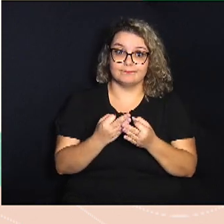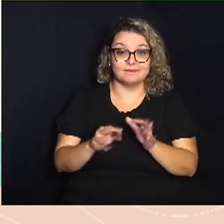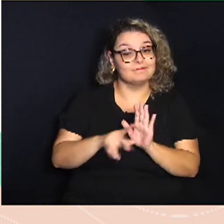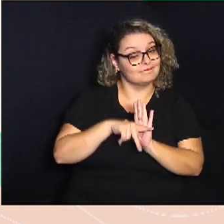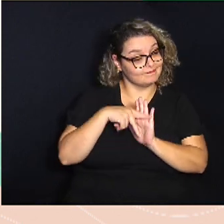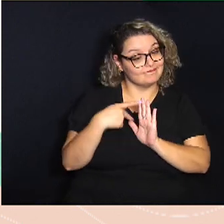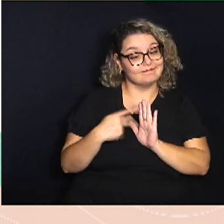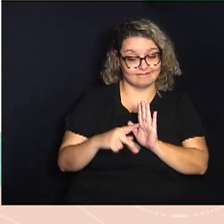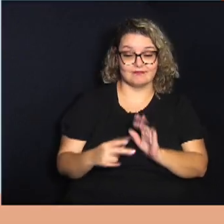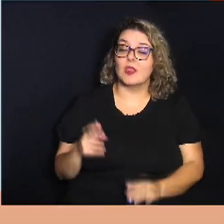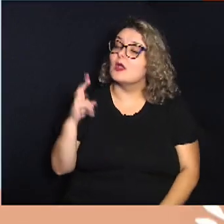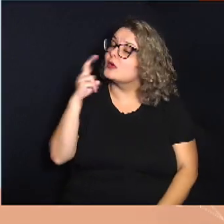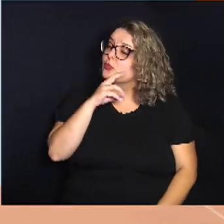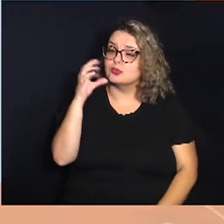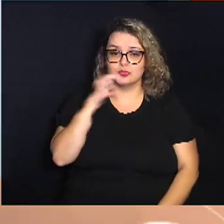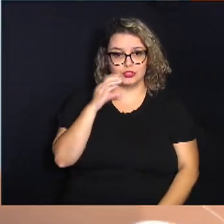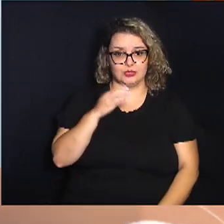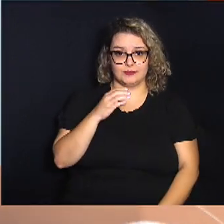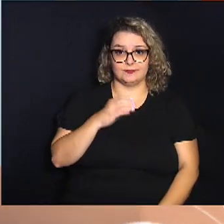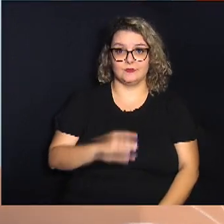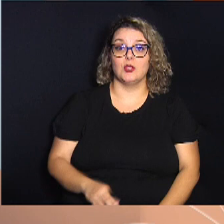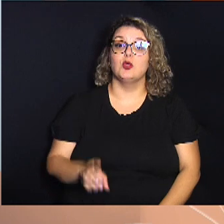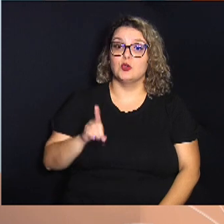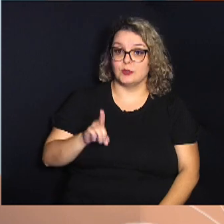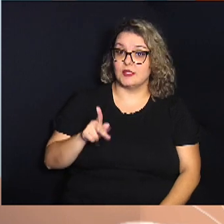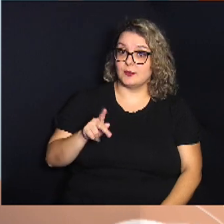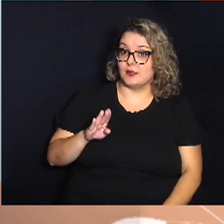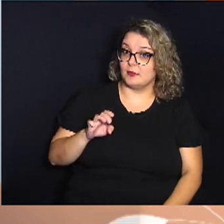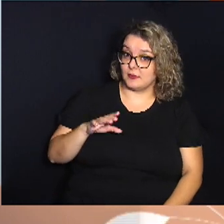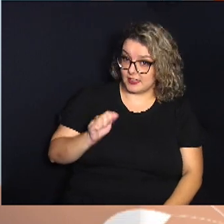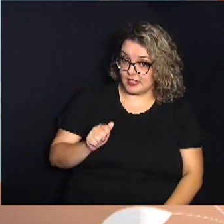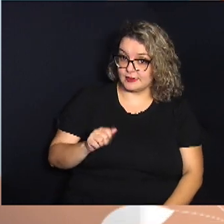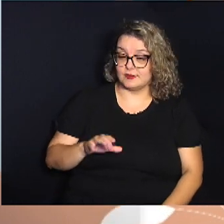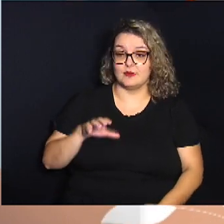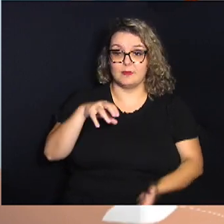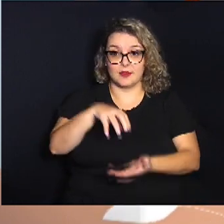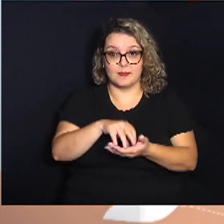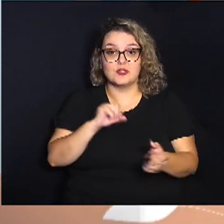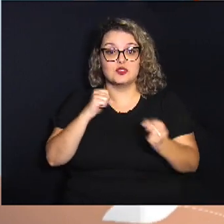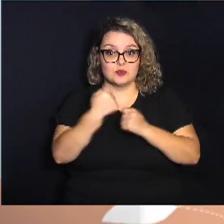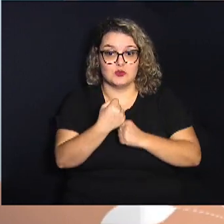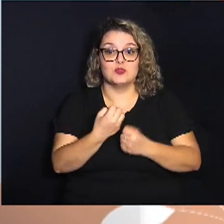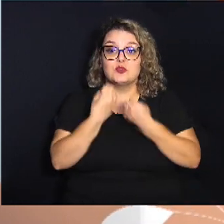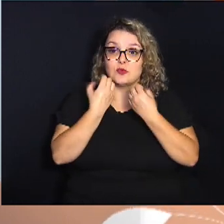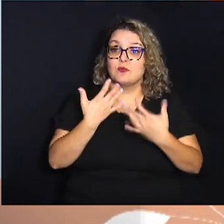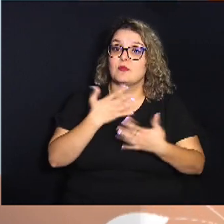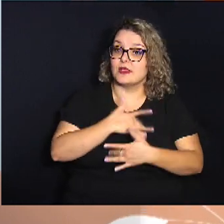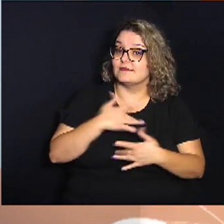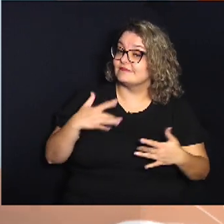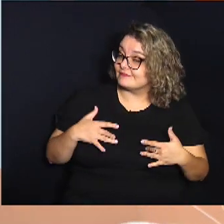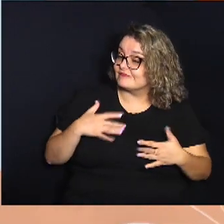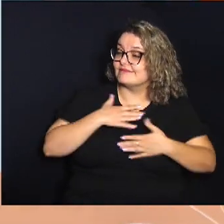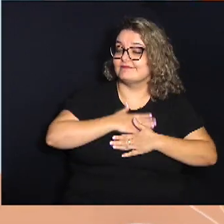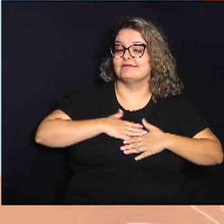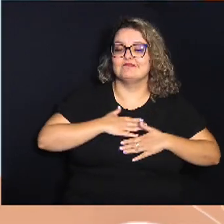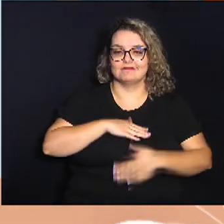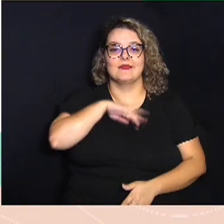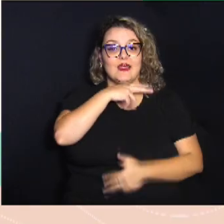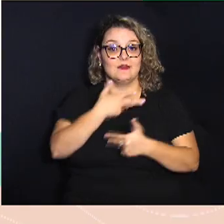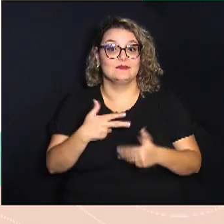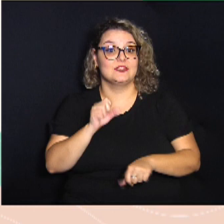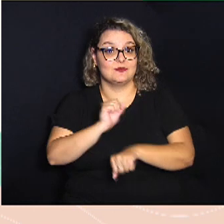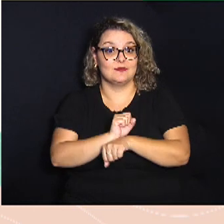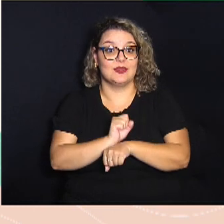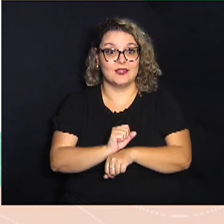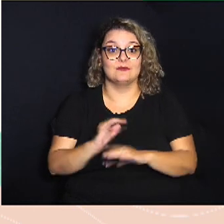parte urgente. E o DPB, a Departamento de Proteção e Bem-Estar Animal, tem bichinhos aguardando um lar.